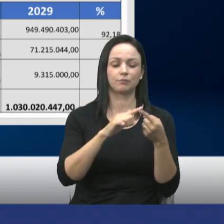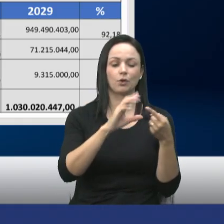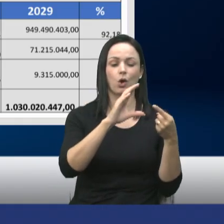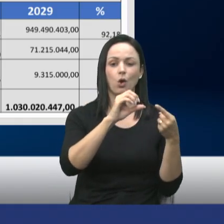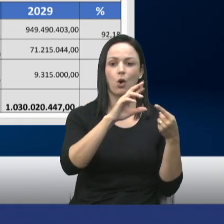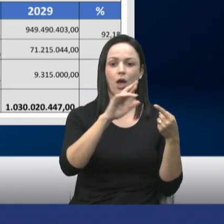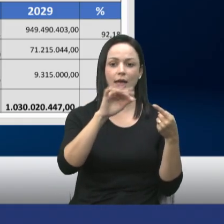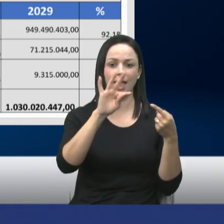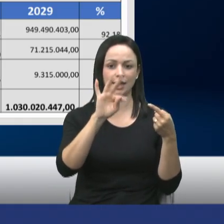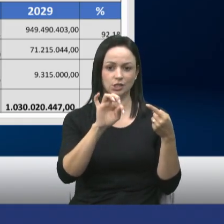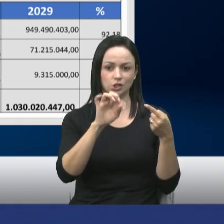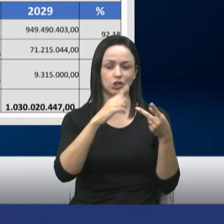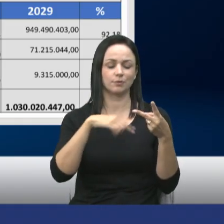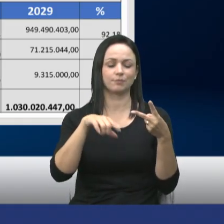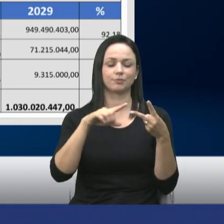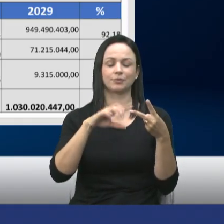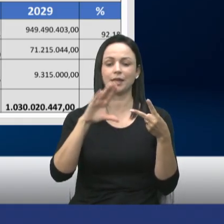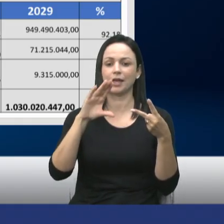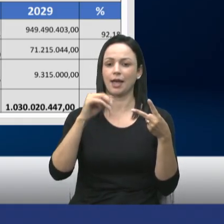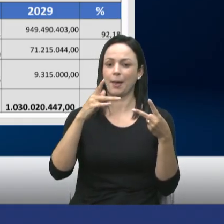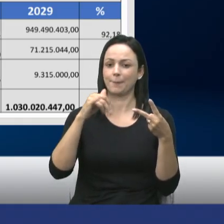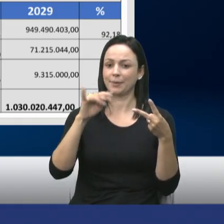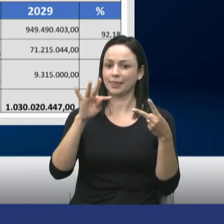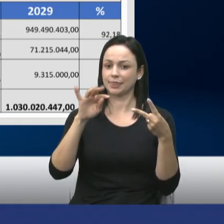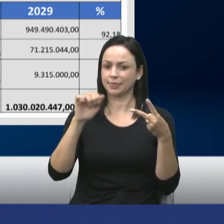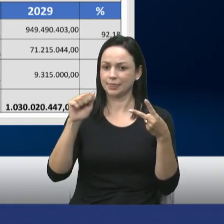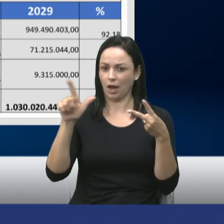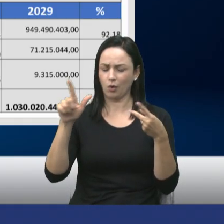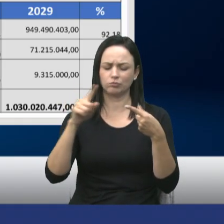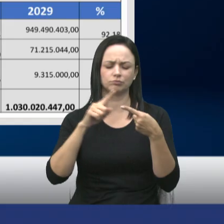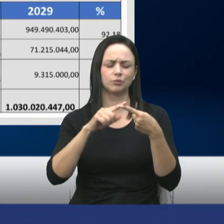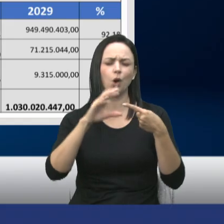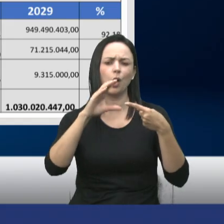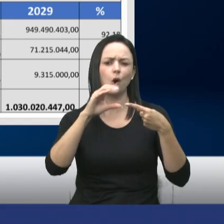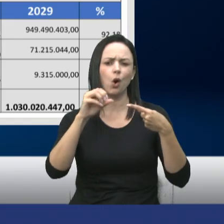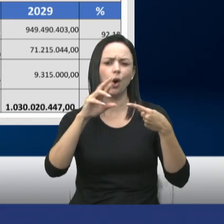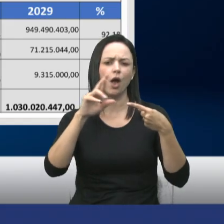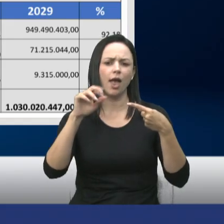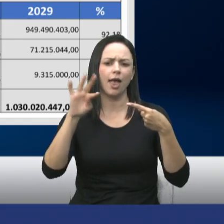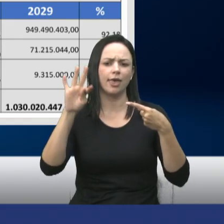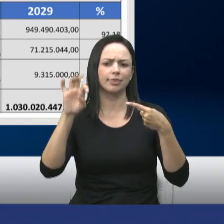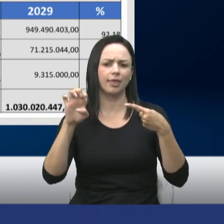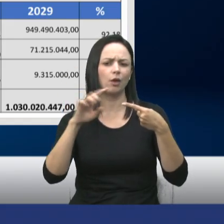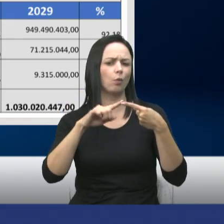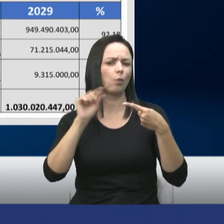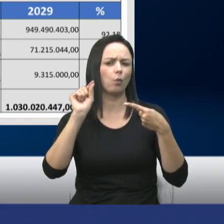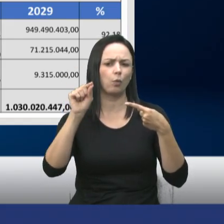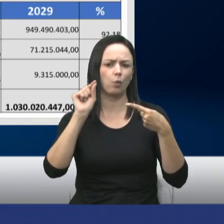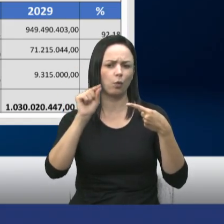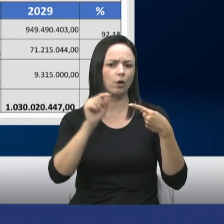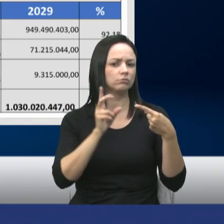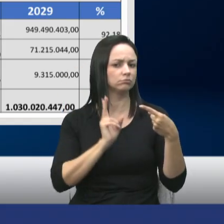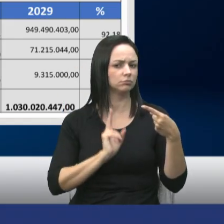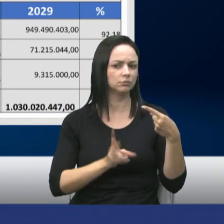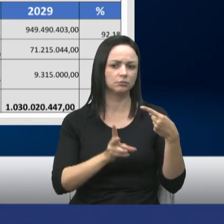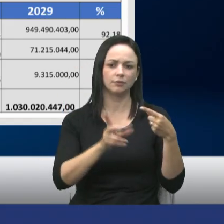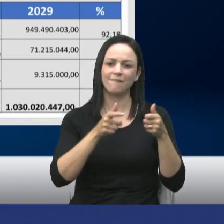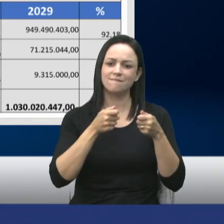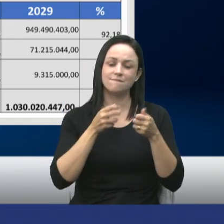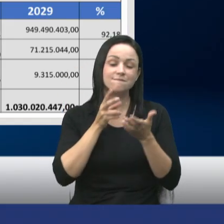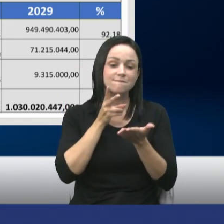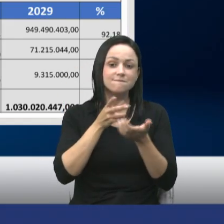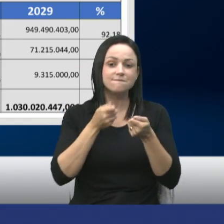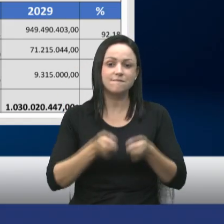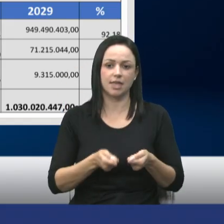correntes e despesas de capital. O que são as despesas correntes? São as despesas fixas que nós temos.